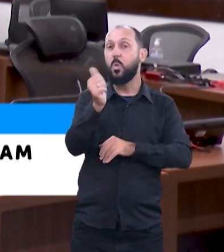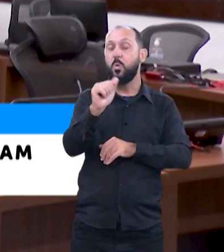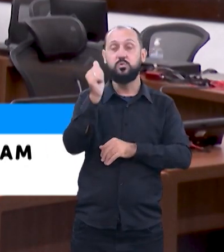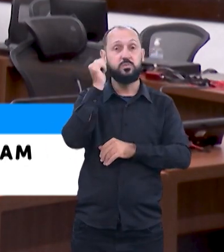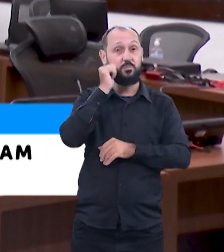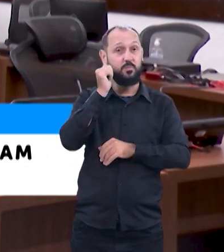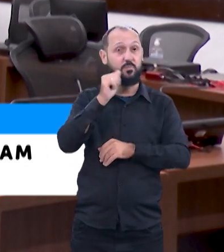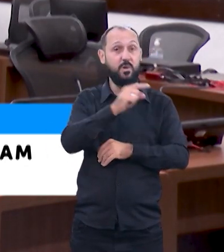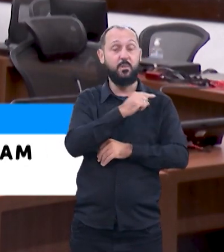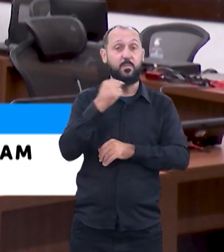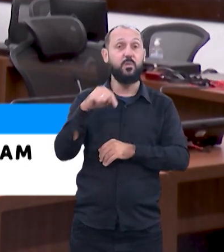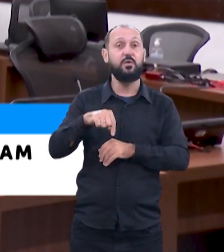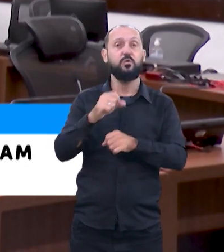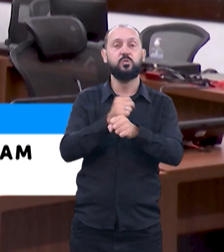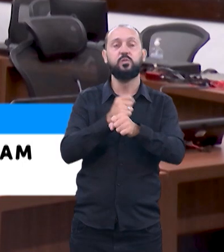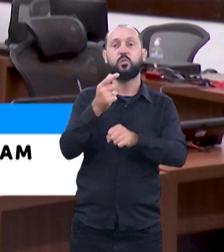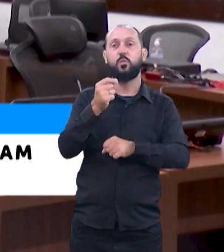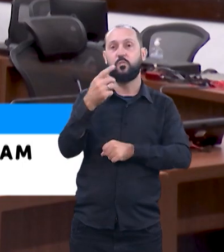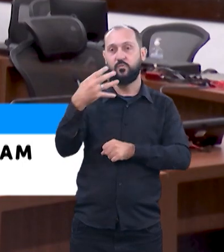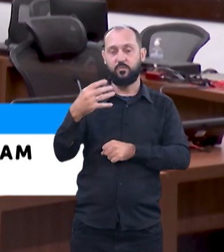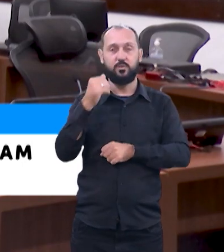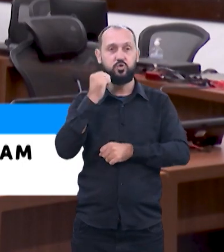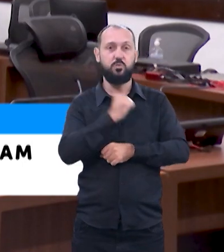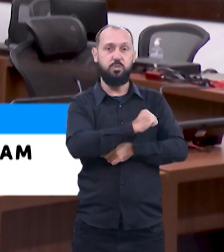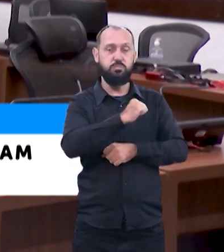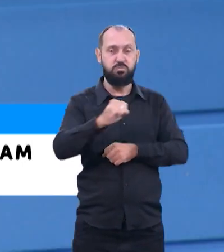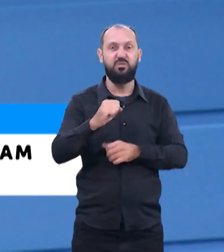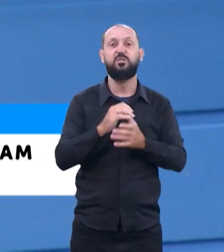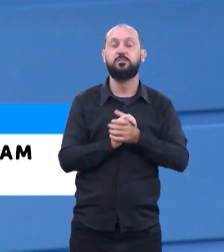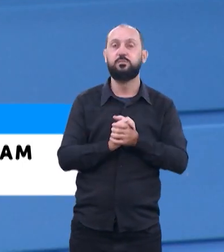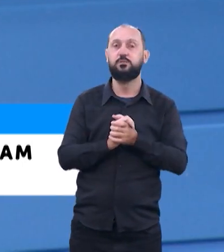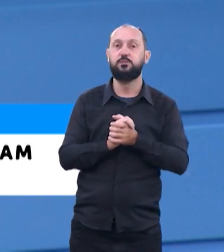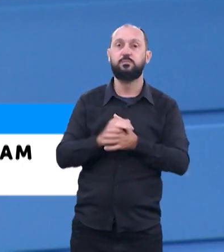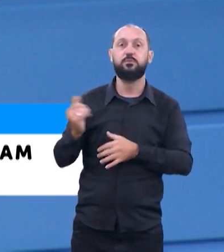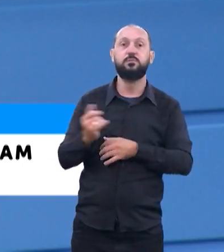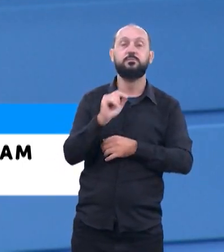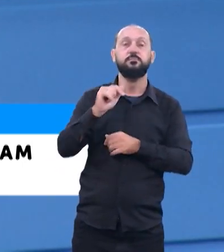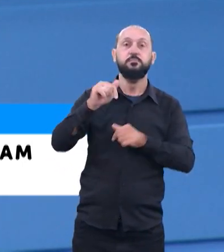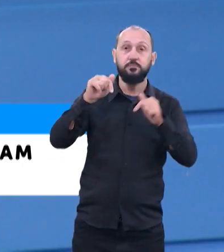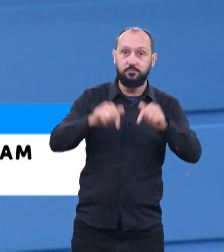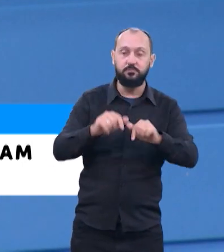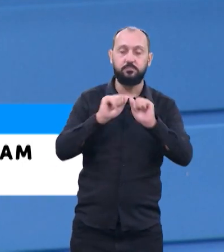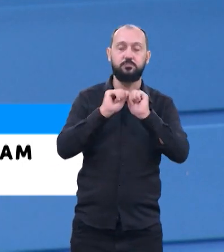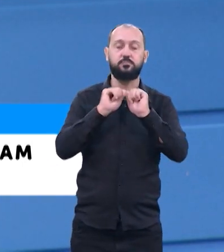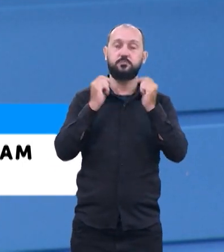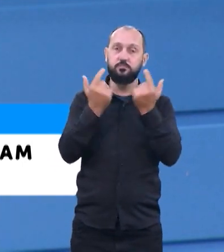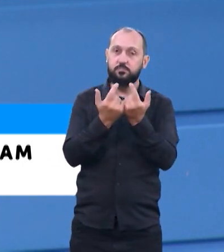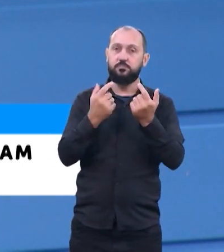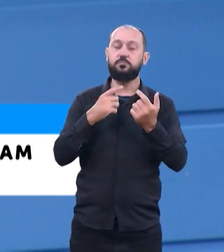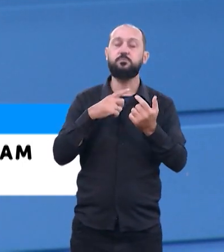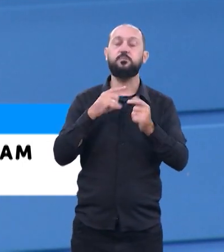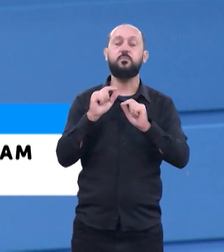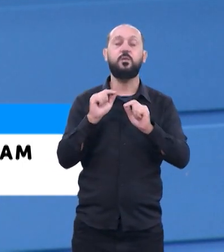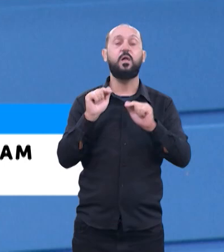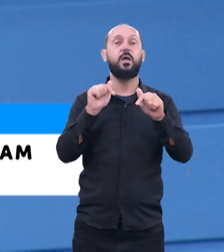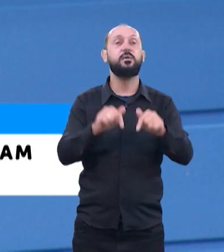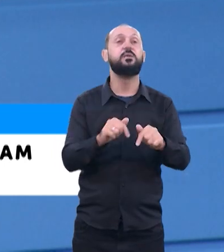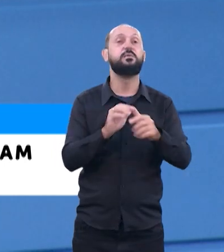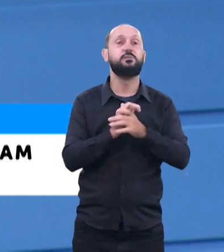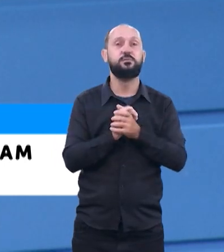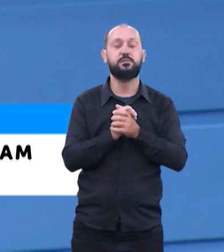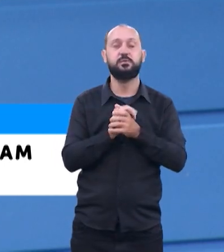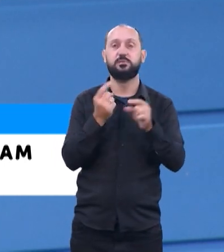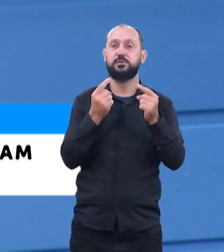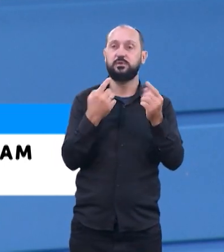mulheres já perderam a vida em 2024, vítimas de feminicídio. É muito importante que esta casa traga para